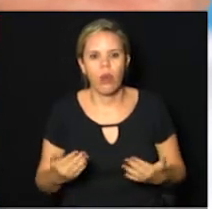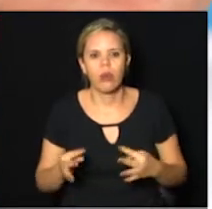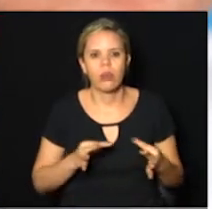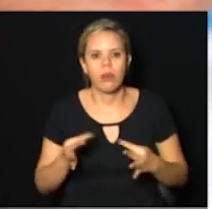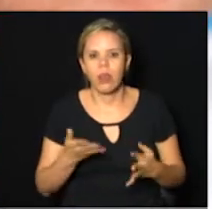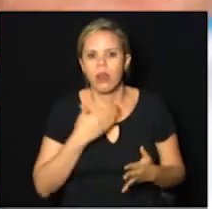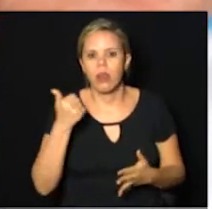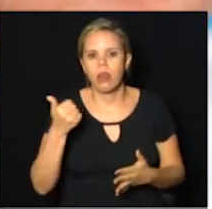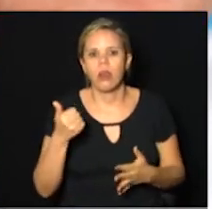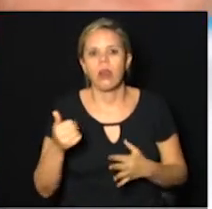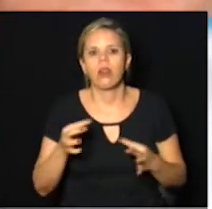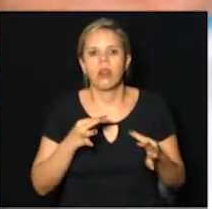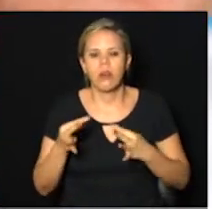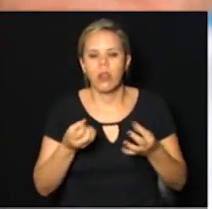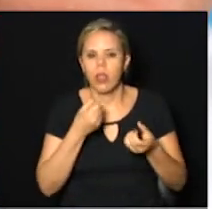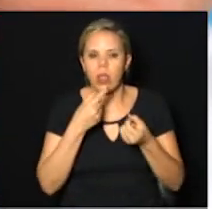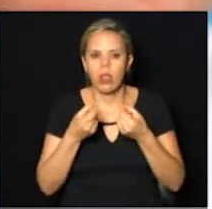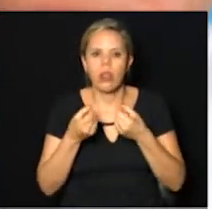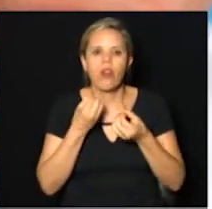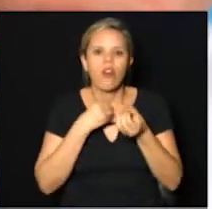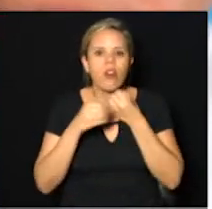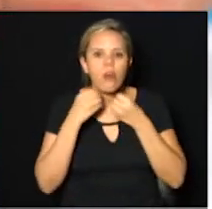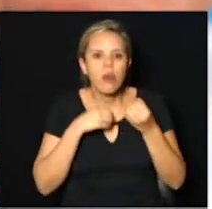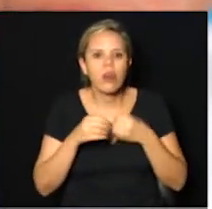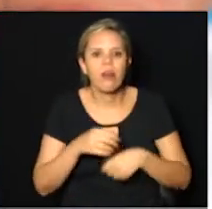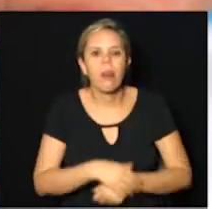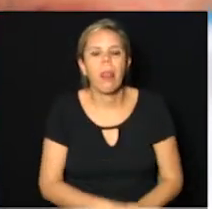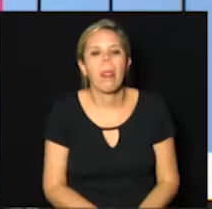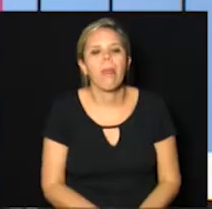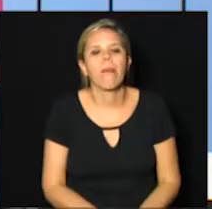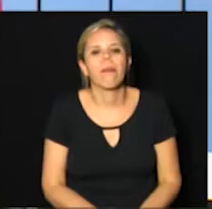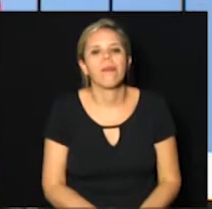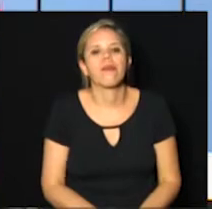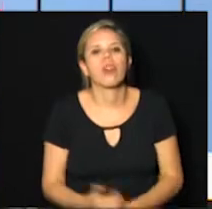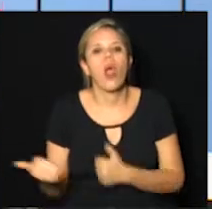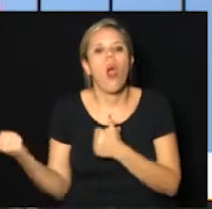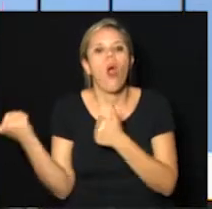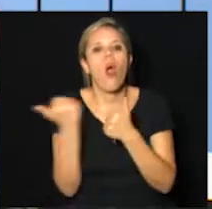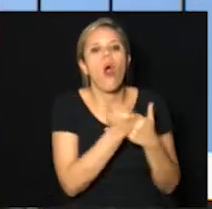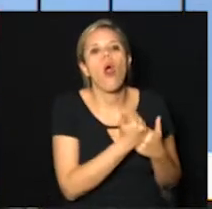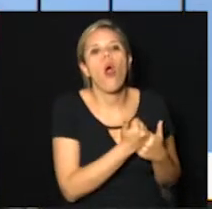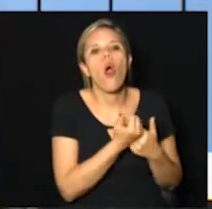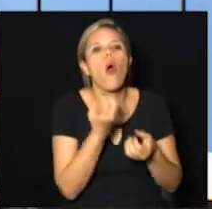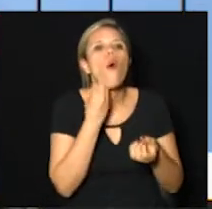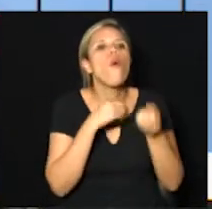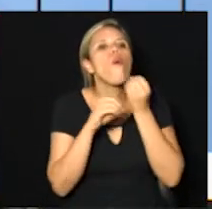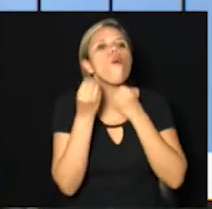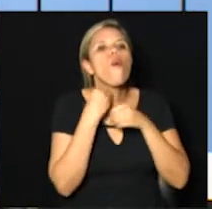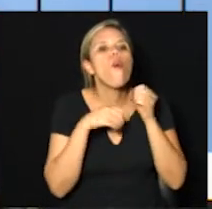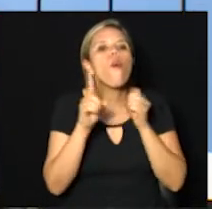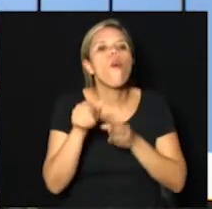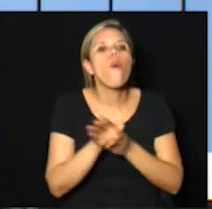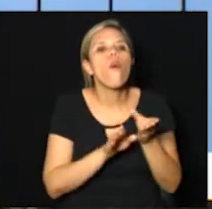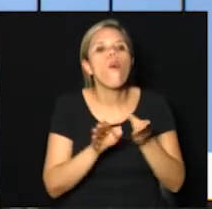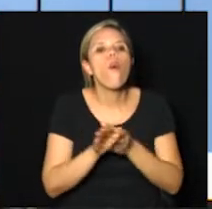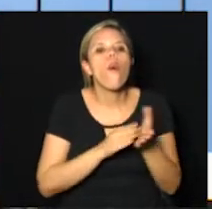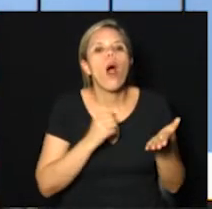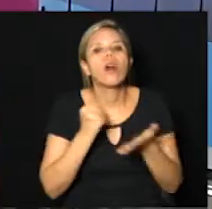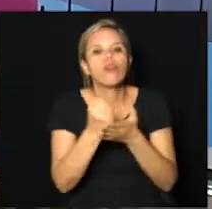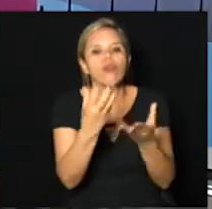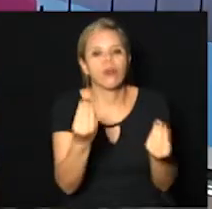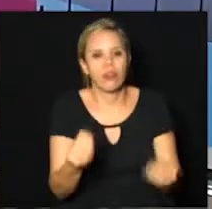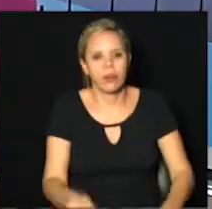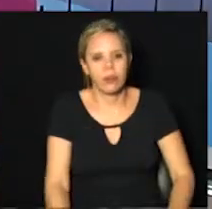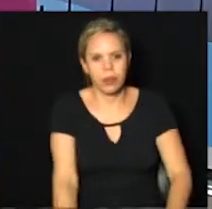o tratamento que mais melhora é a terapia hormonal. É isso que eu ia perguntar para a senhora, essa reposição hormonal, né? É indicado? Isso ajuda